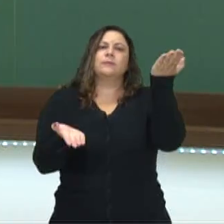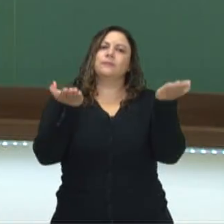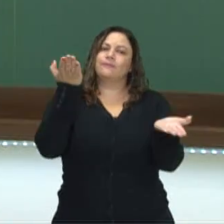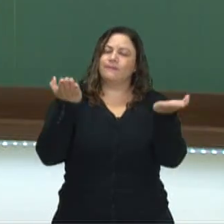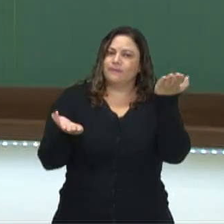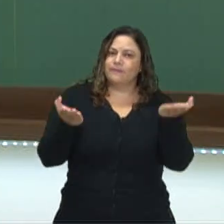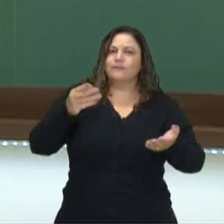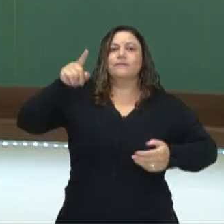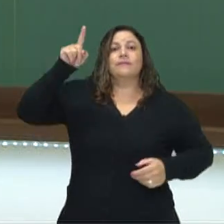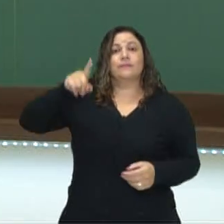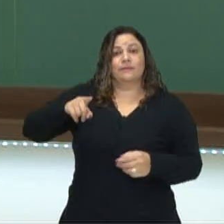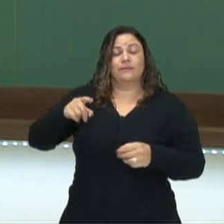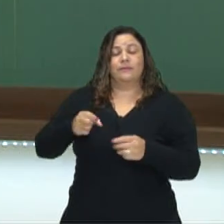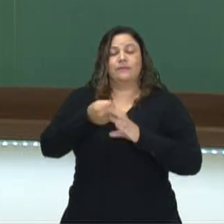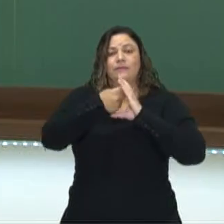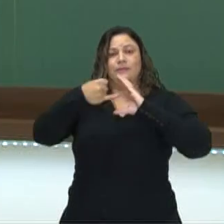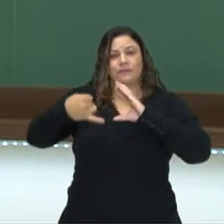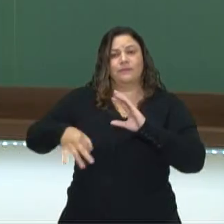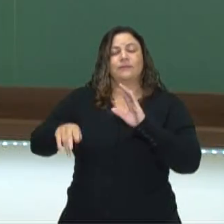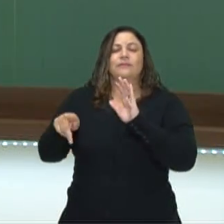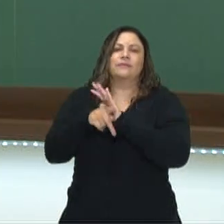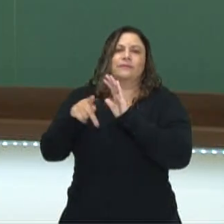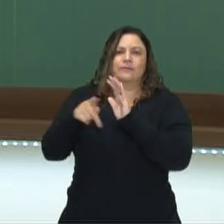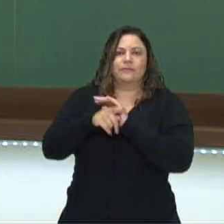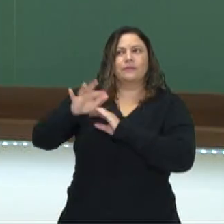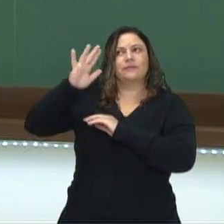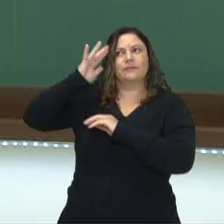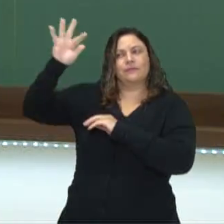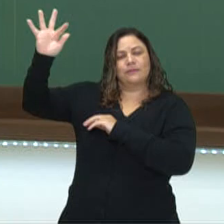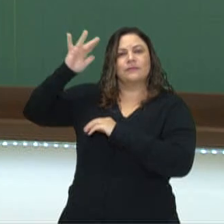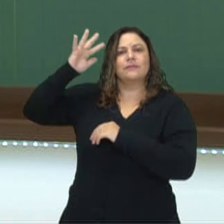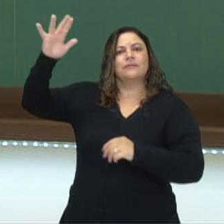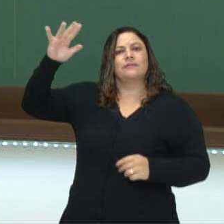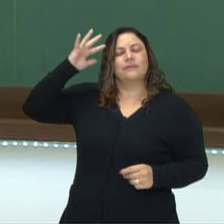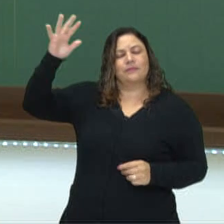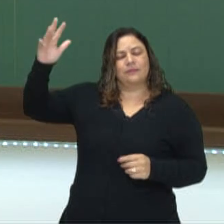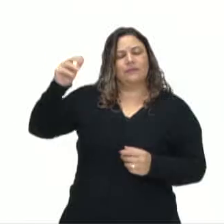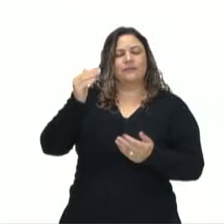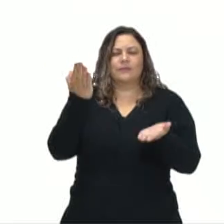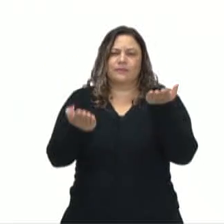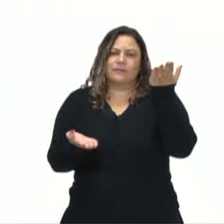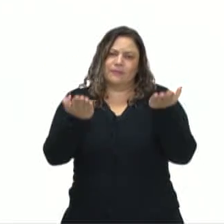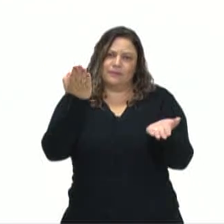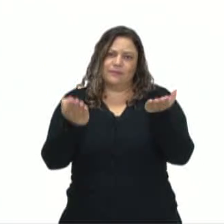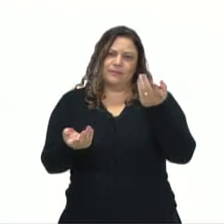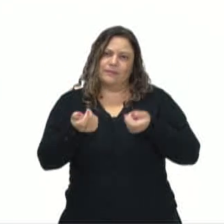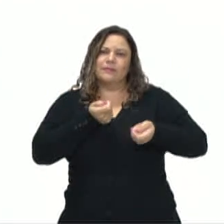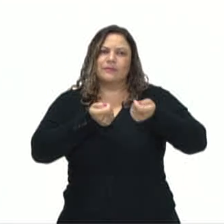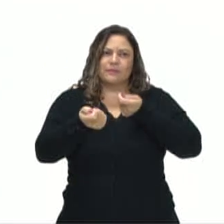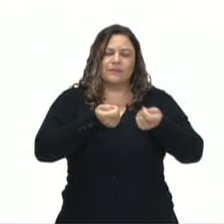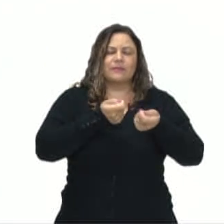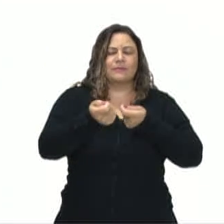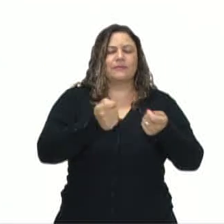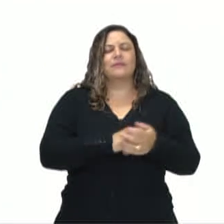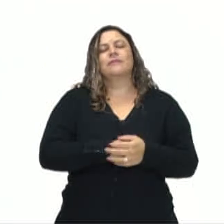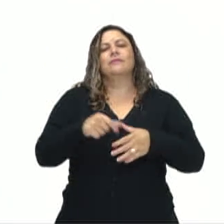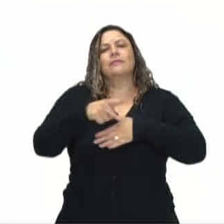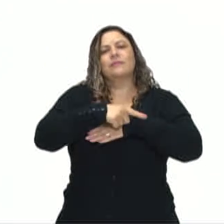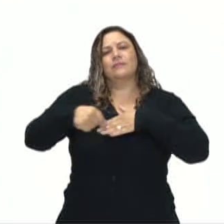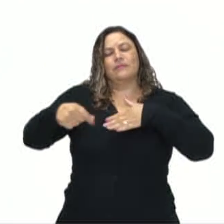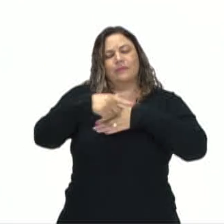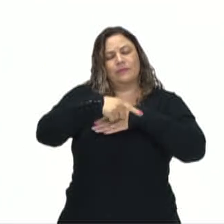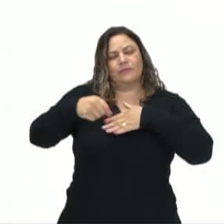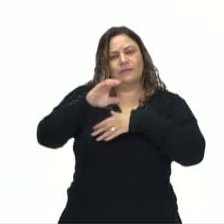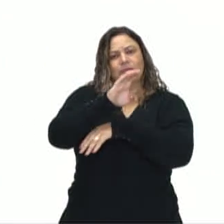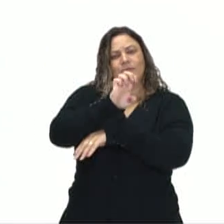é justamente o que caracteriza a teoria da mediania aristotélica. Na obra Ética a Nicômaco,